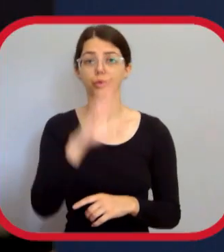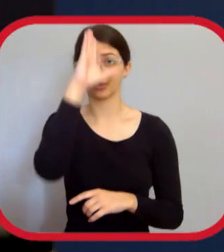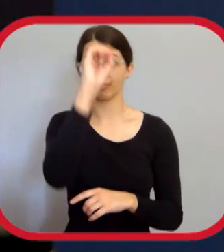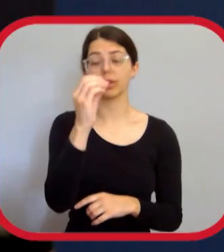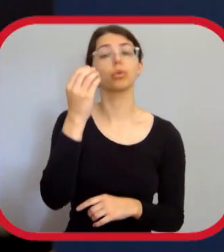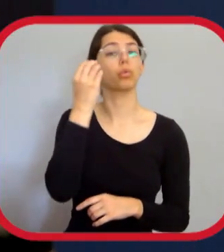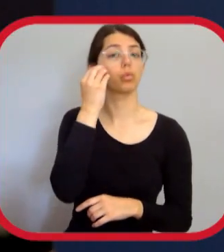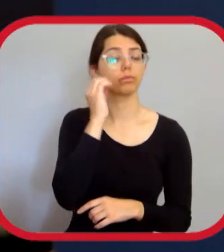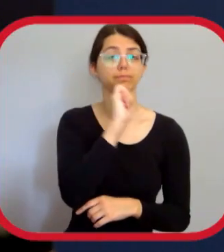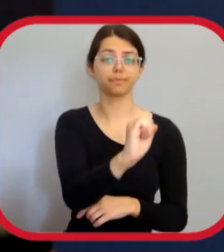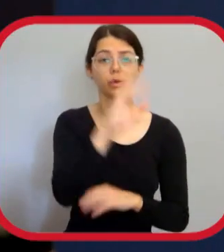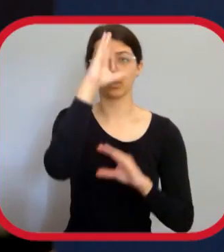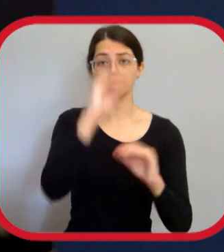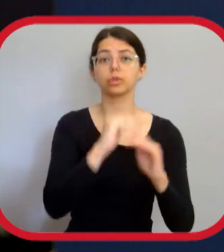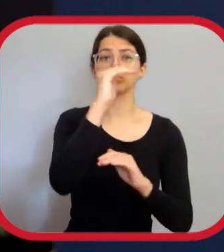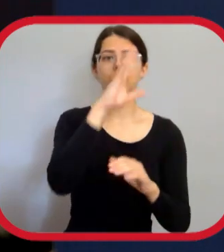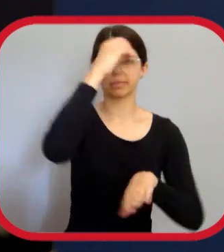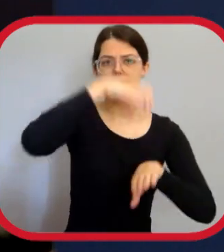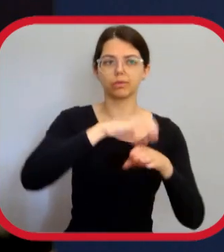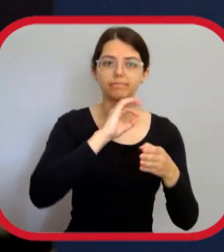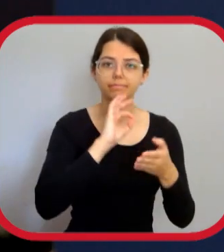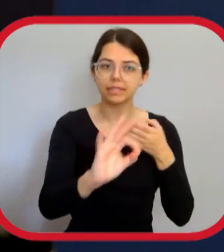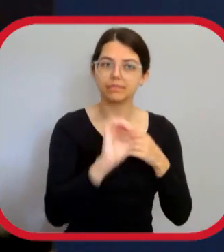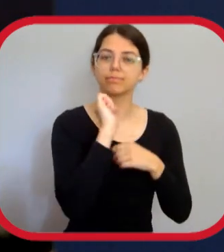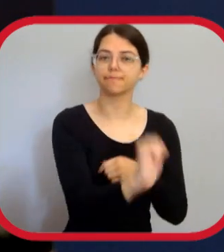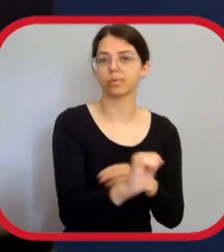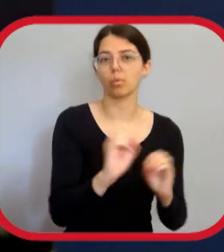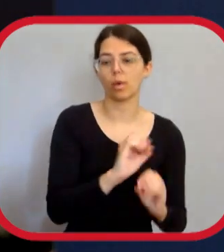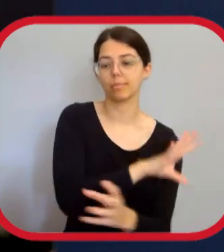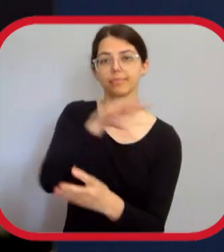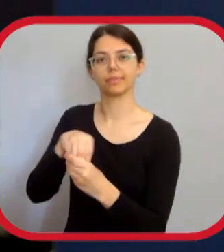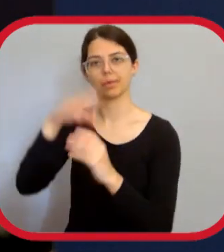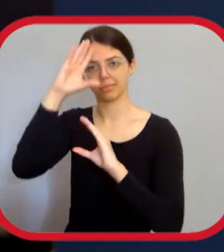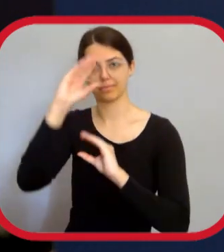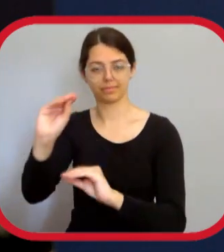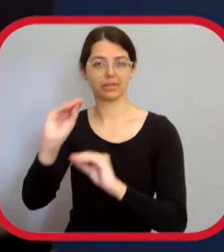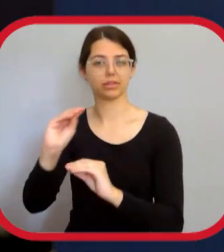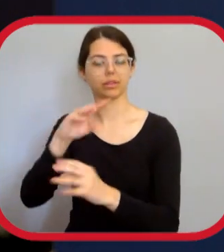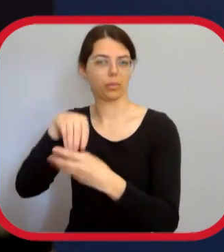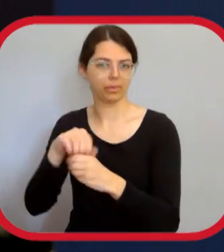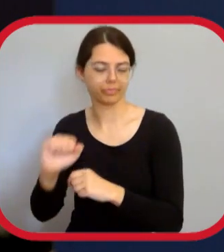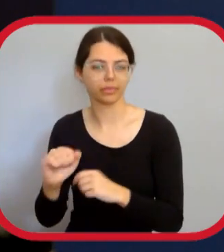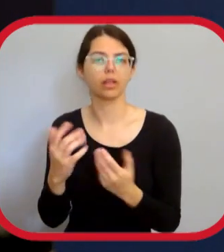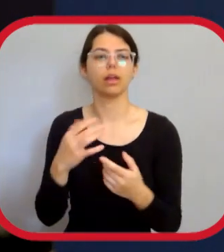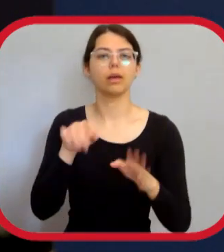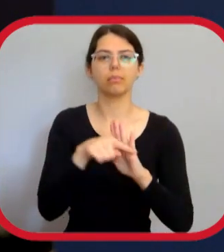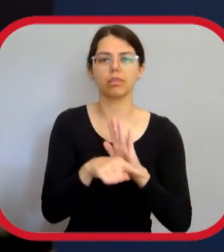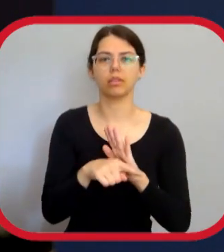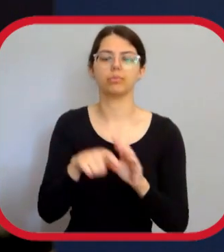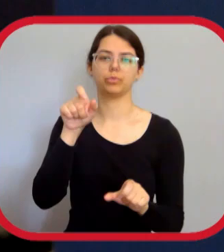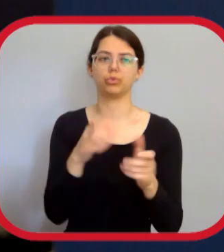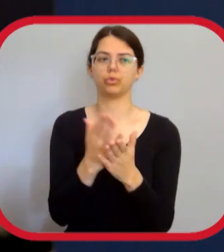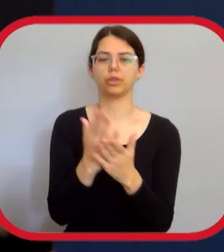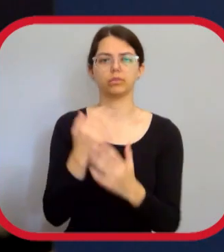Professor Luís, no governo de Luís Montenegro, o ensino superior deixou de ter um ministério próprio, havendo a fusão com o Ministério da Educação. Esta